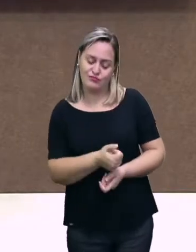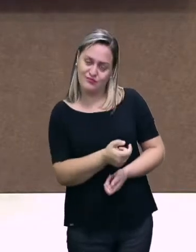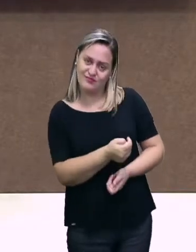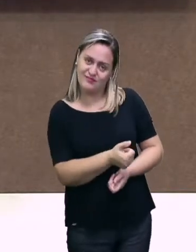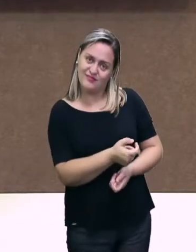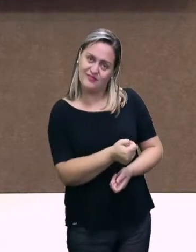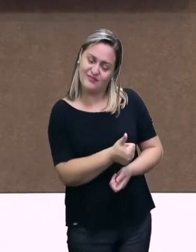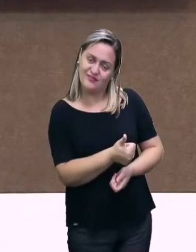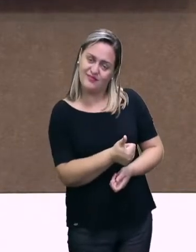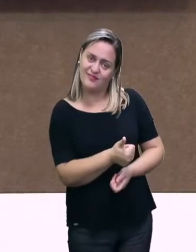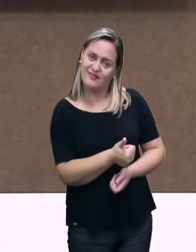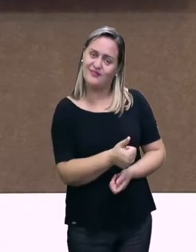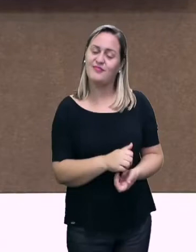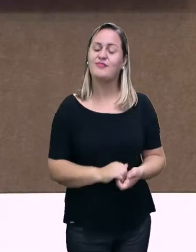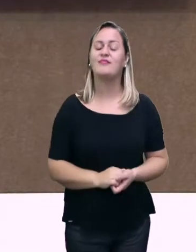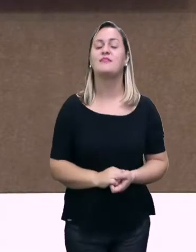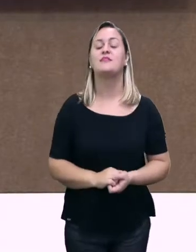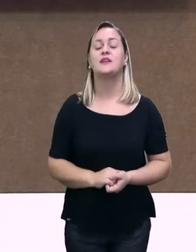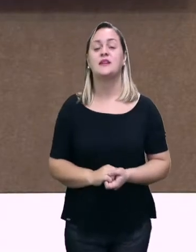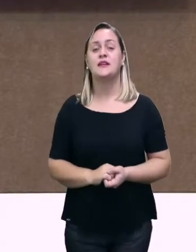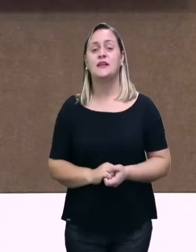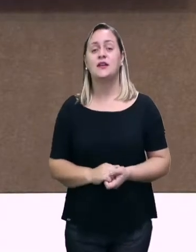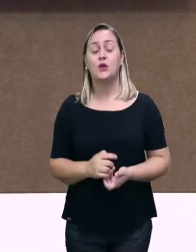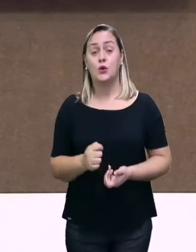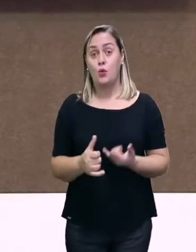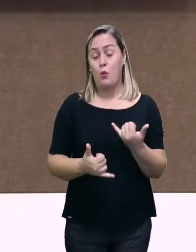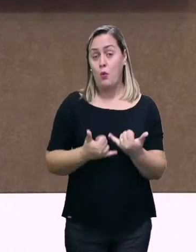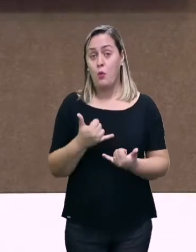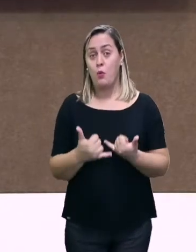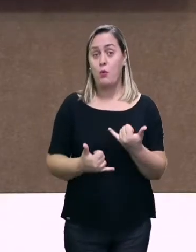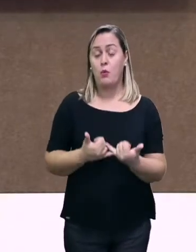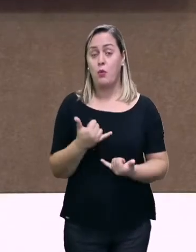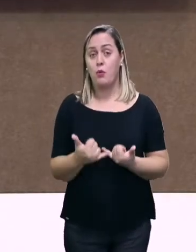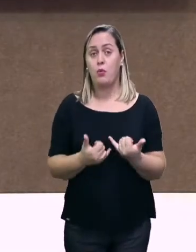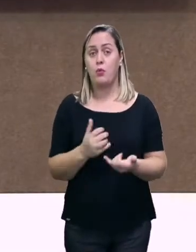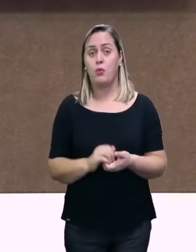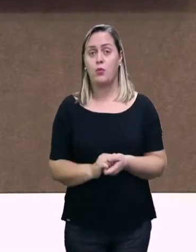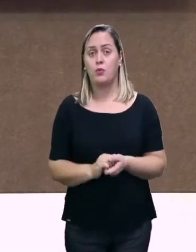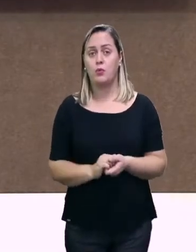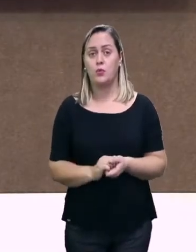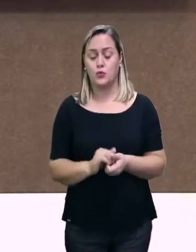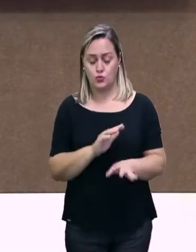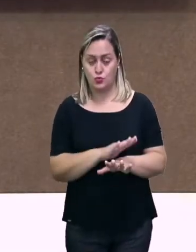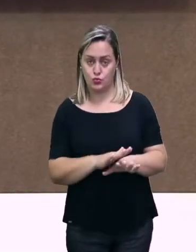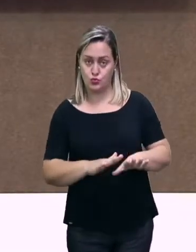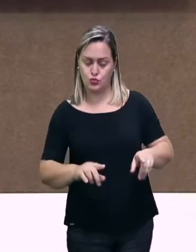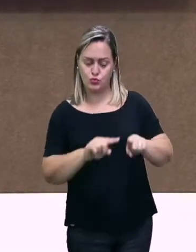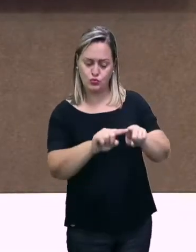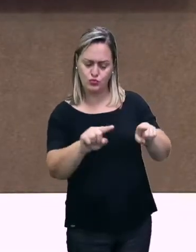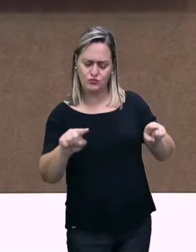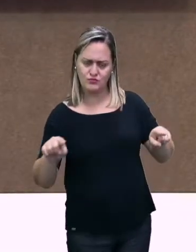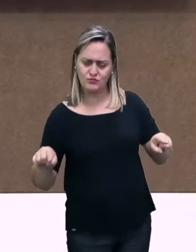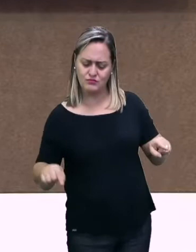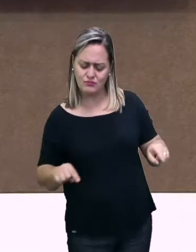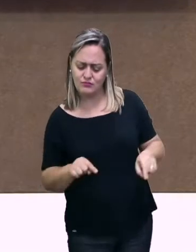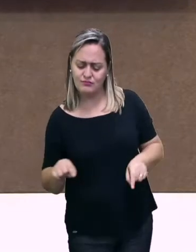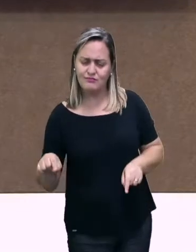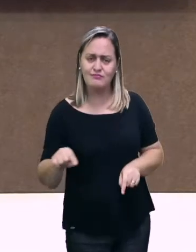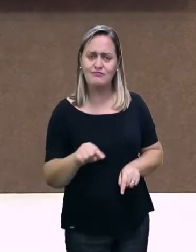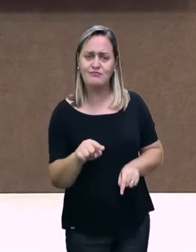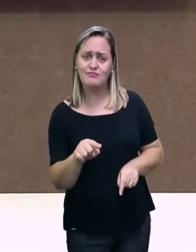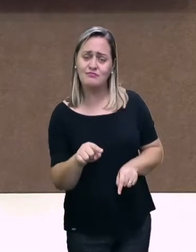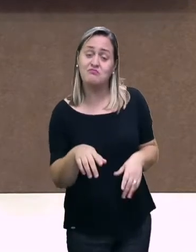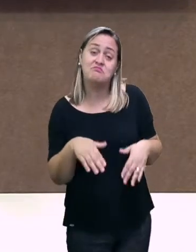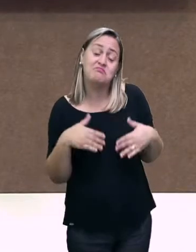de bolinha de gude depende muito qual vai ser o risco que você vai marcar no chão para